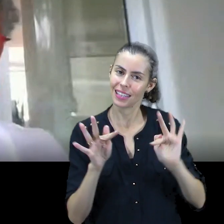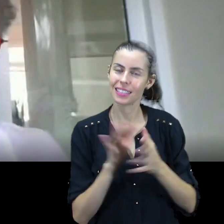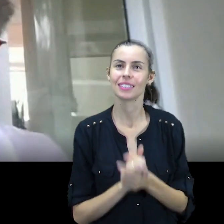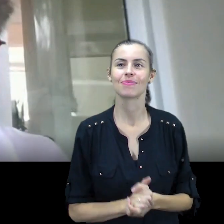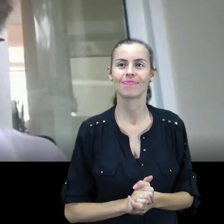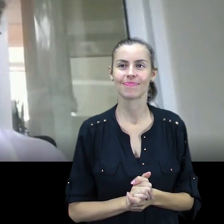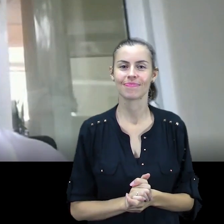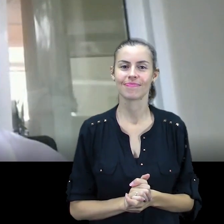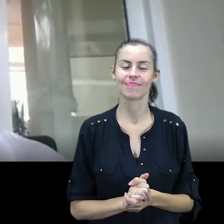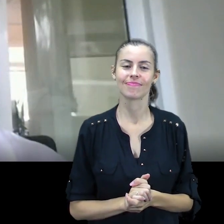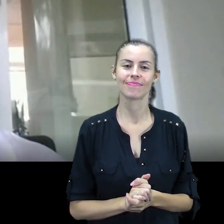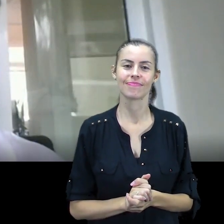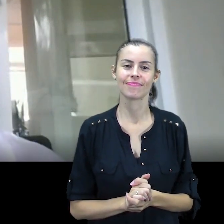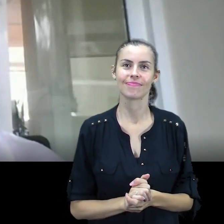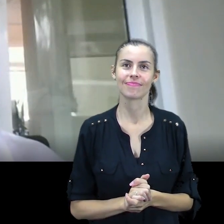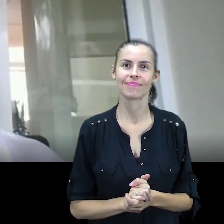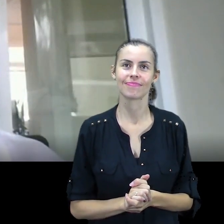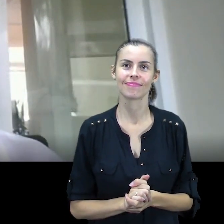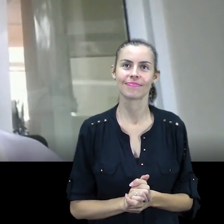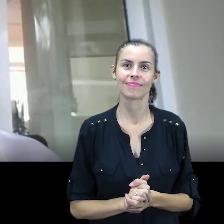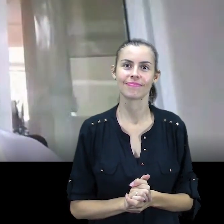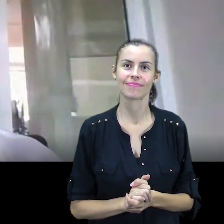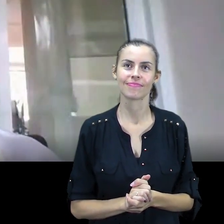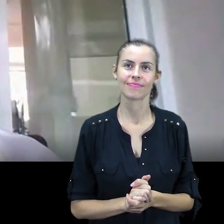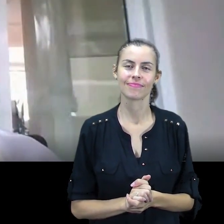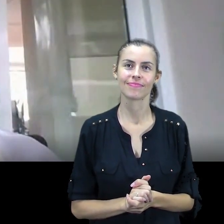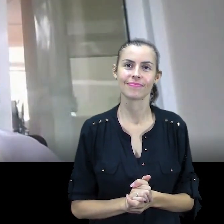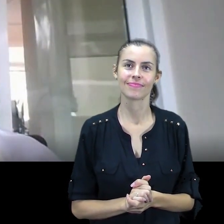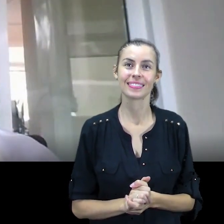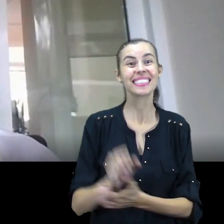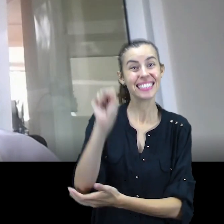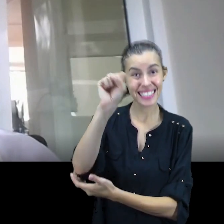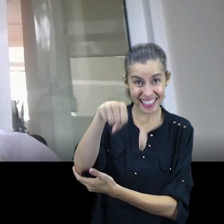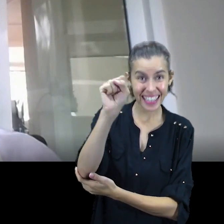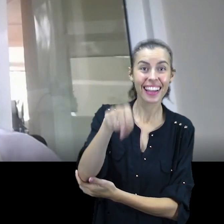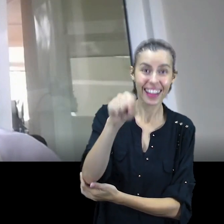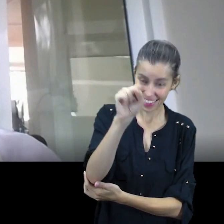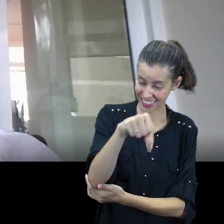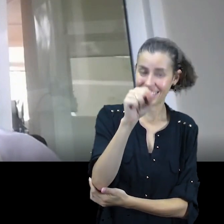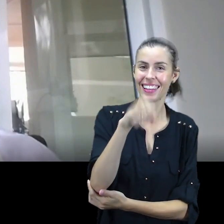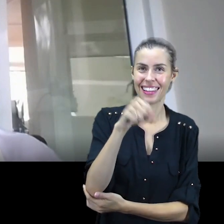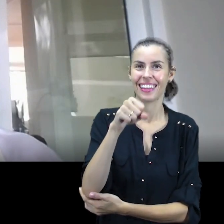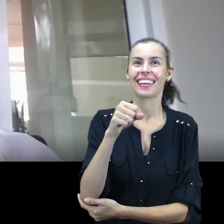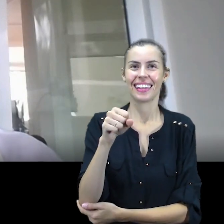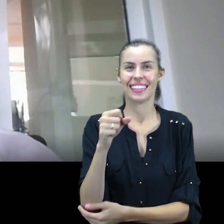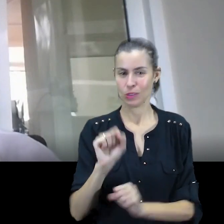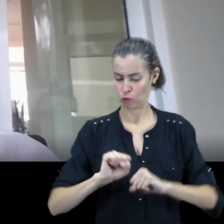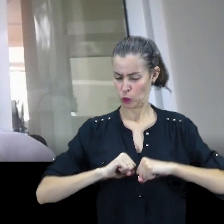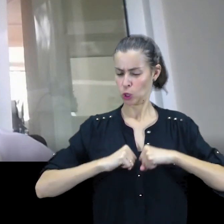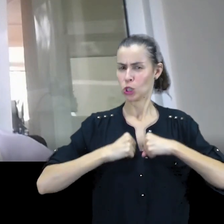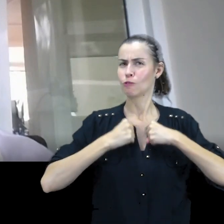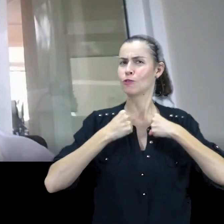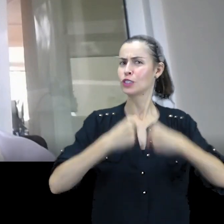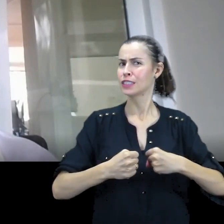Certamente, eu acho que esse tipo de desafio, né, Carolina, quanto mais amparados e